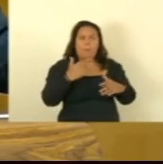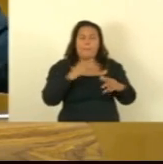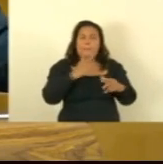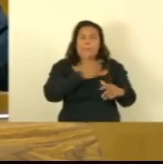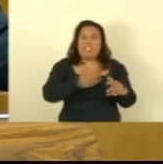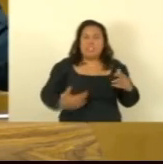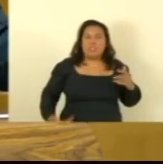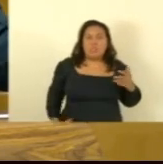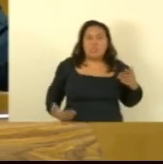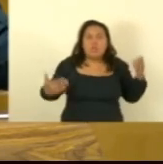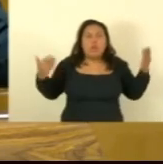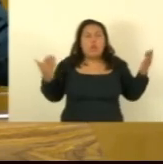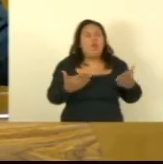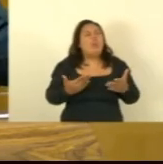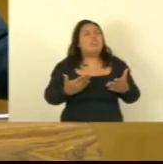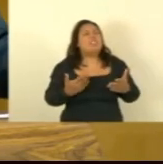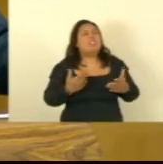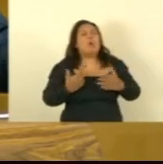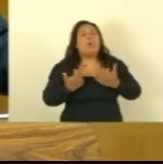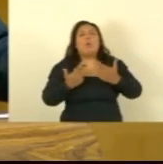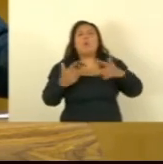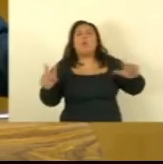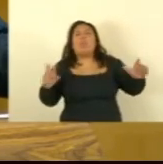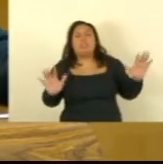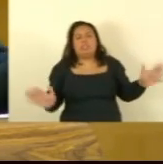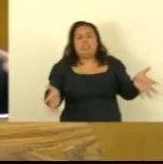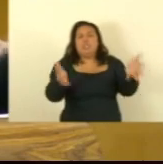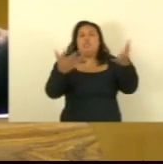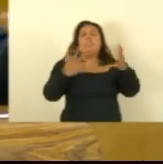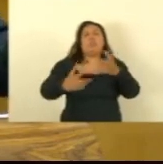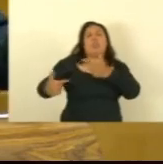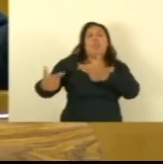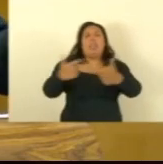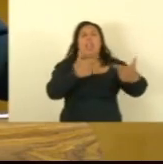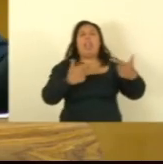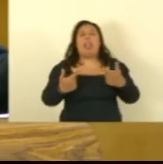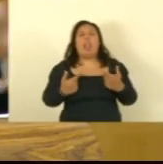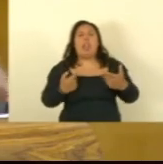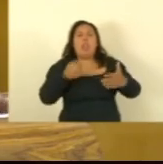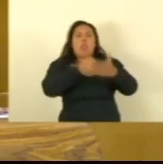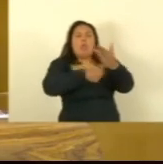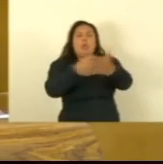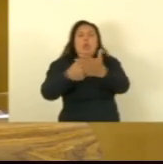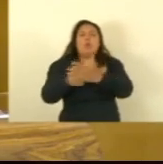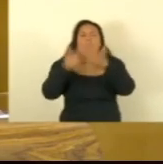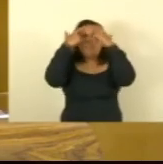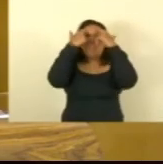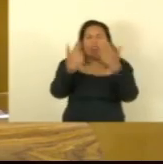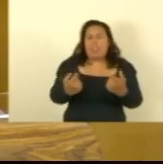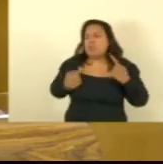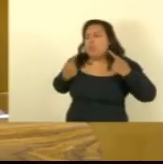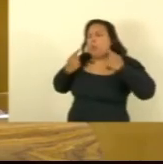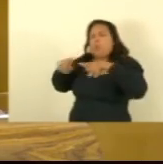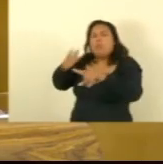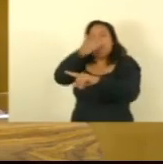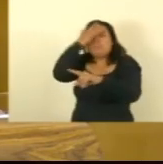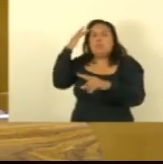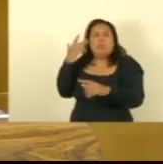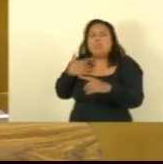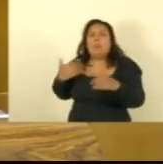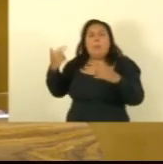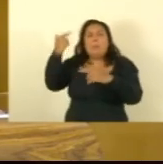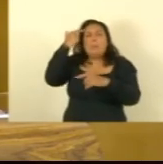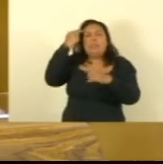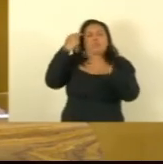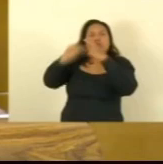pior, incentivando guerra, luta, violência, atacando as pessoas que não pensam da mesma forma que ele. E